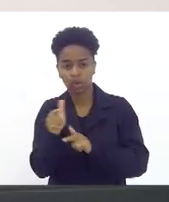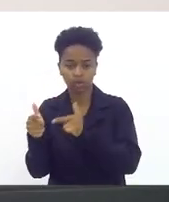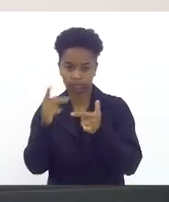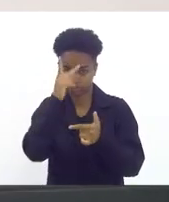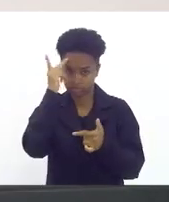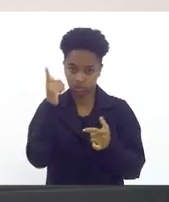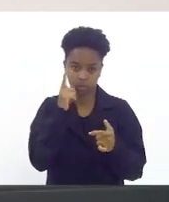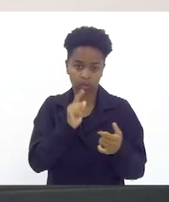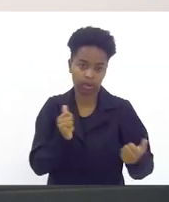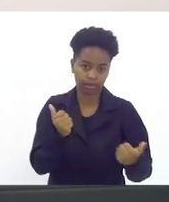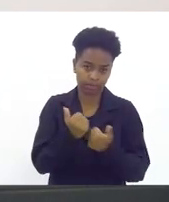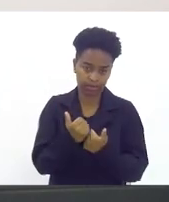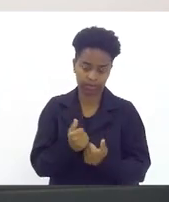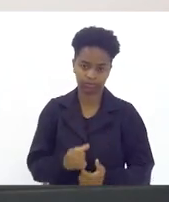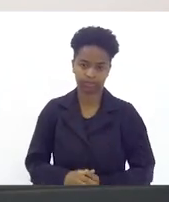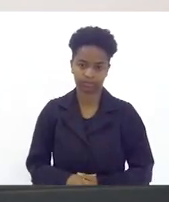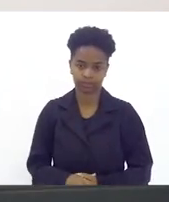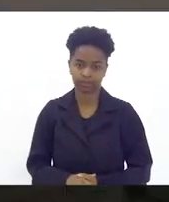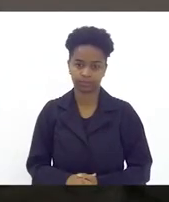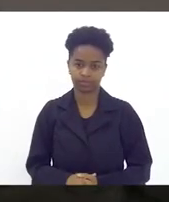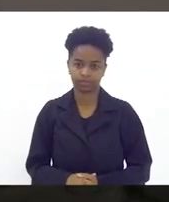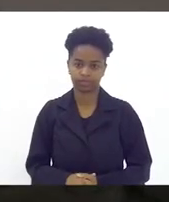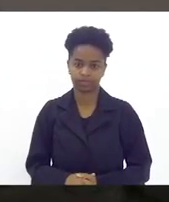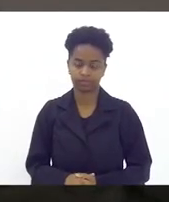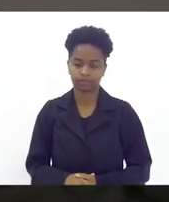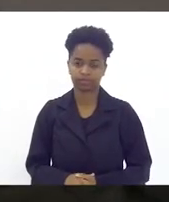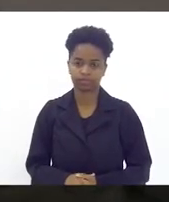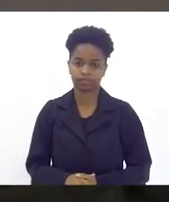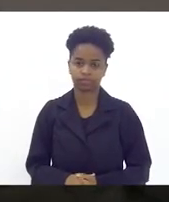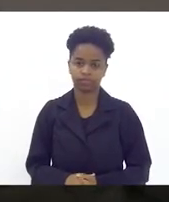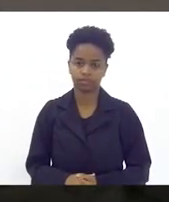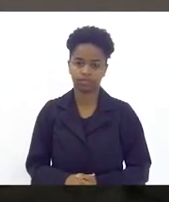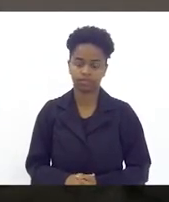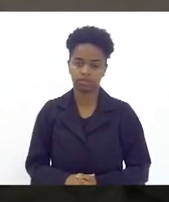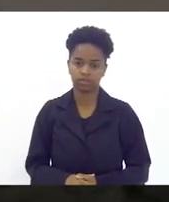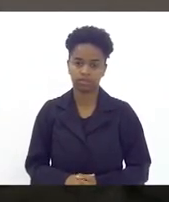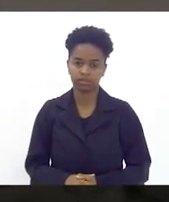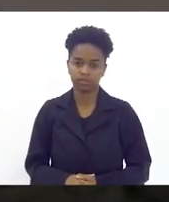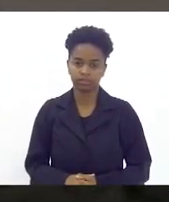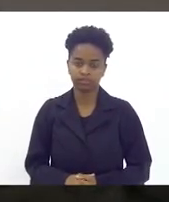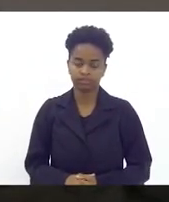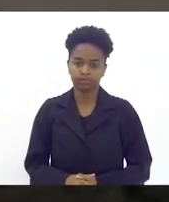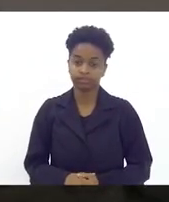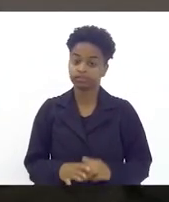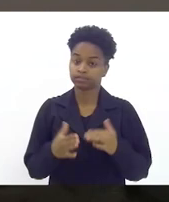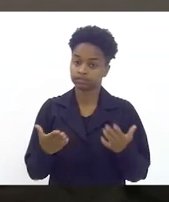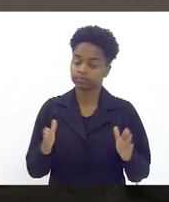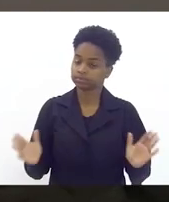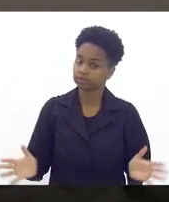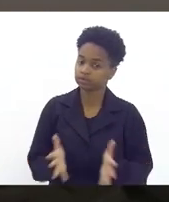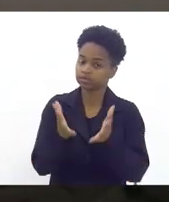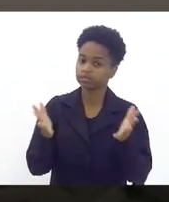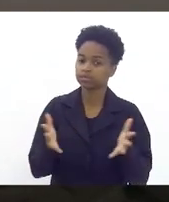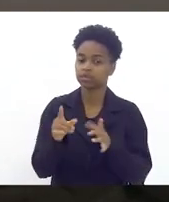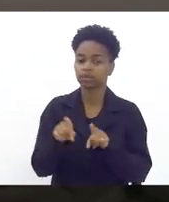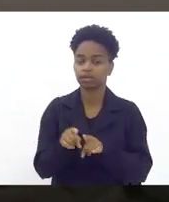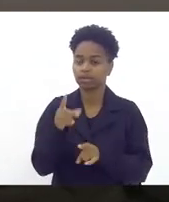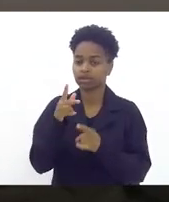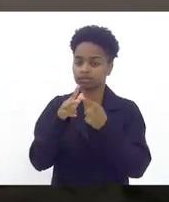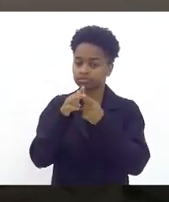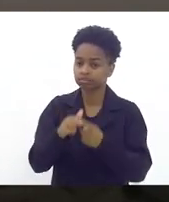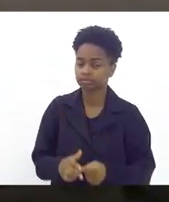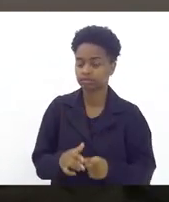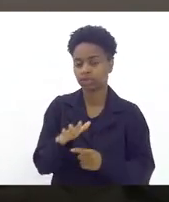possam apoiar né nessa validação então incentivar e ampliar mecanismos